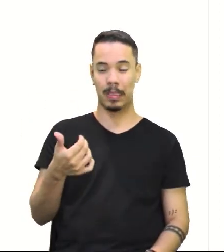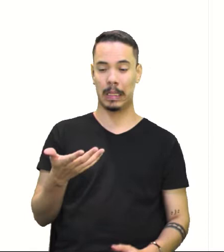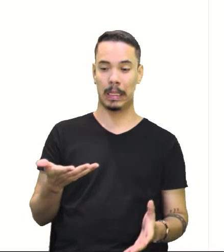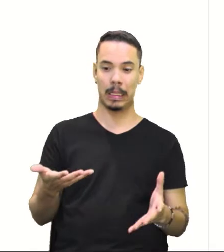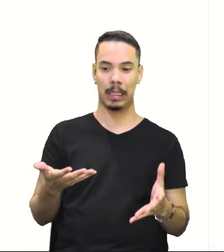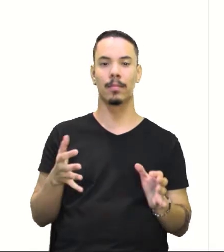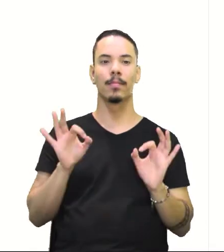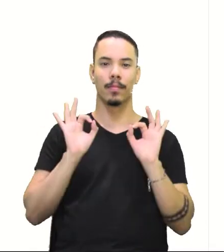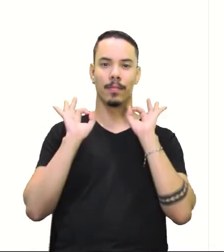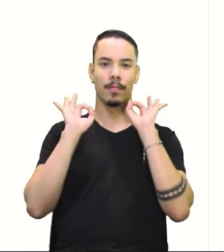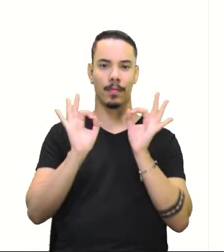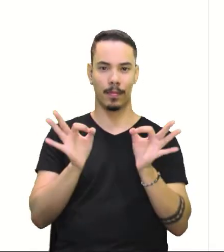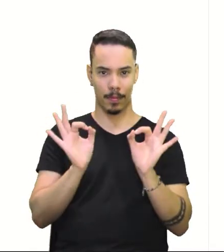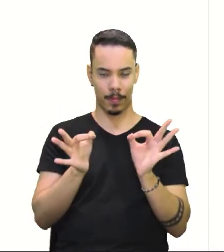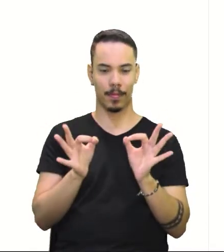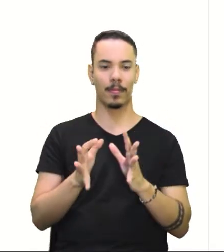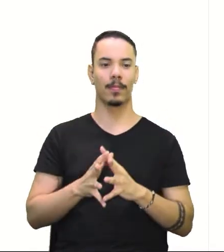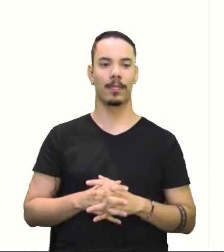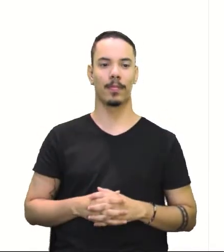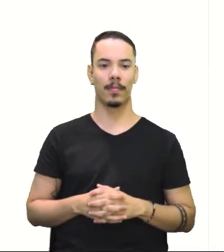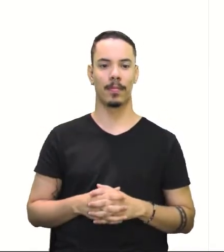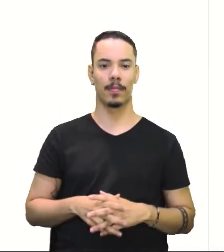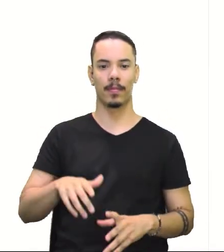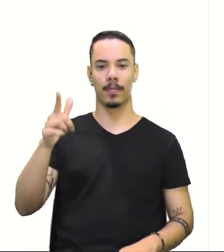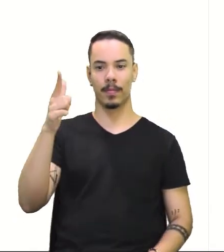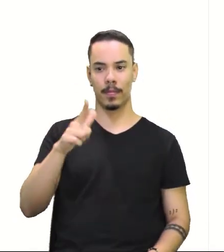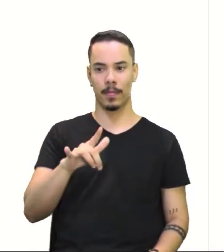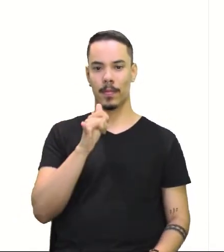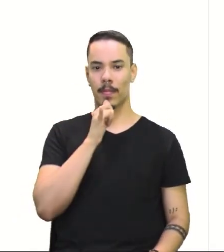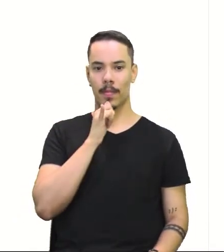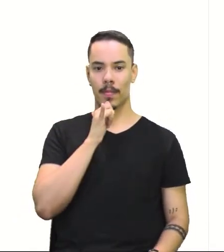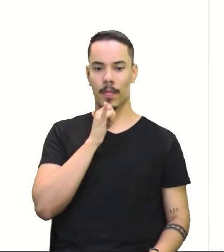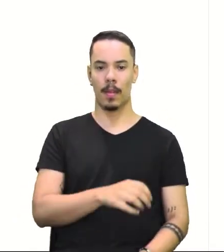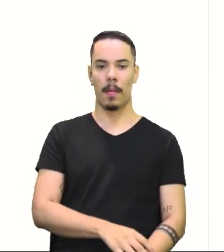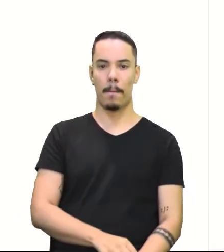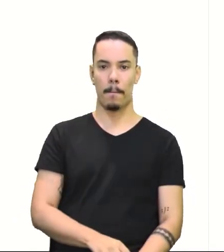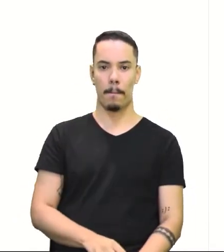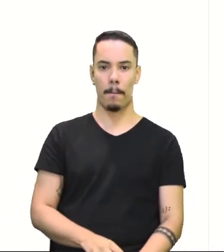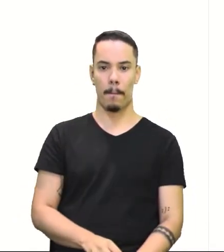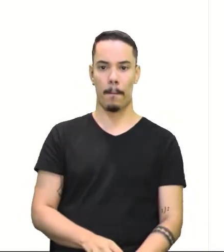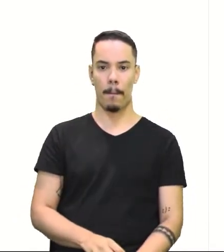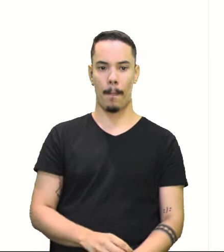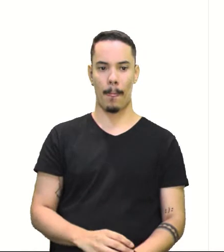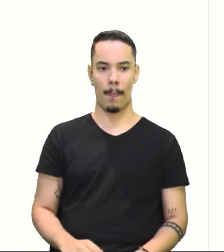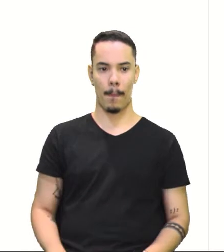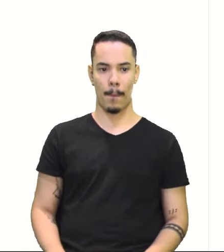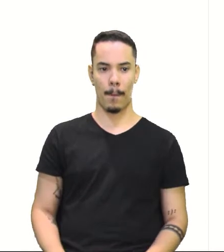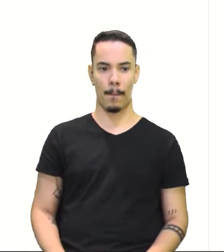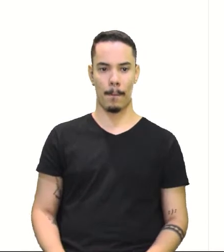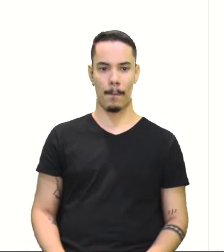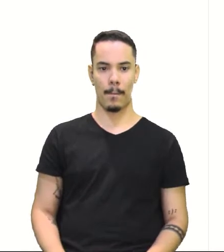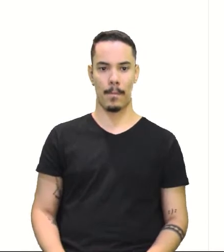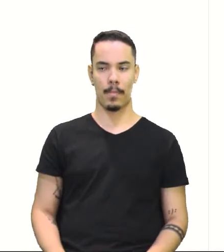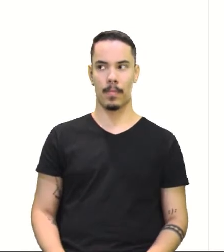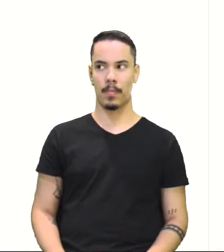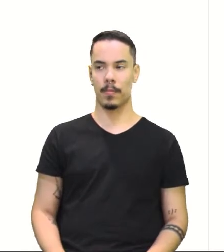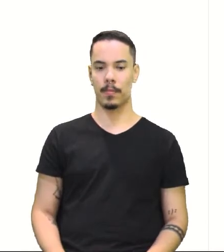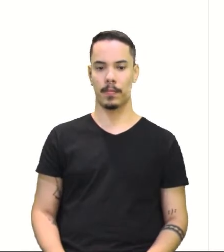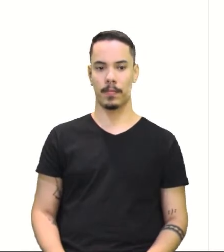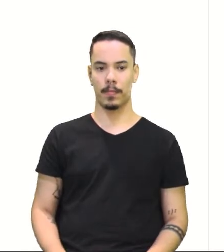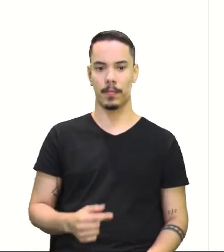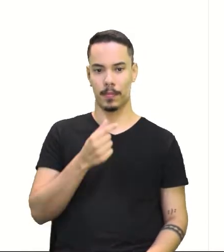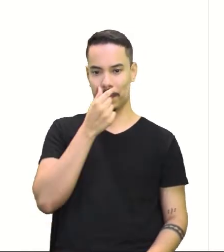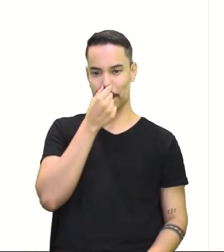né? Legal. Mais um exemplo? Bora. Vamos lá, exemplo de número 3, e agora? Agora, olha só o detalhe. Agora começaram a